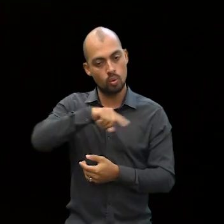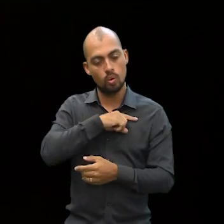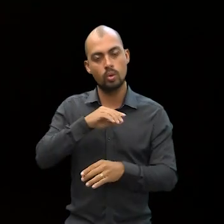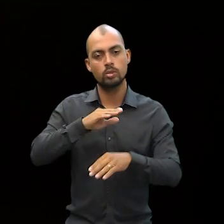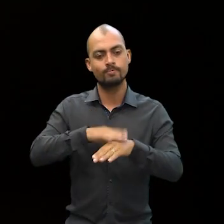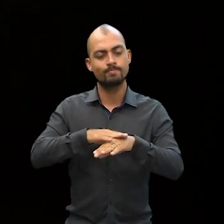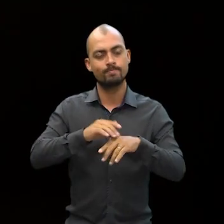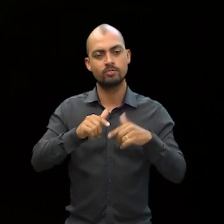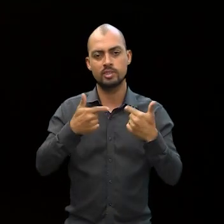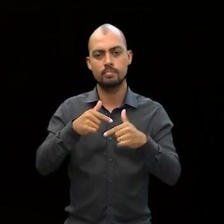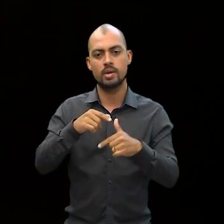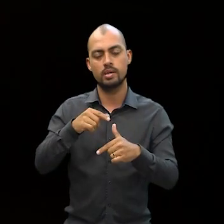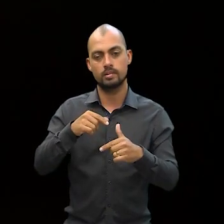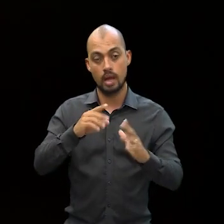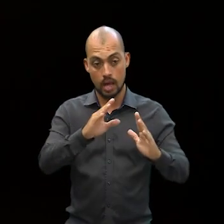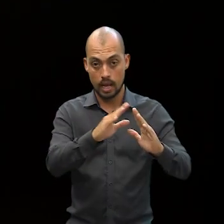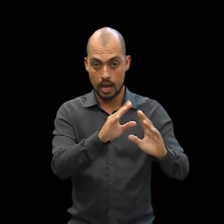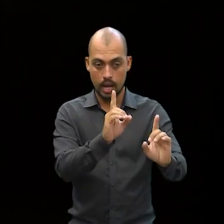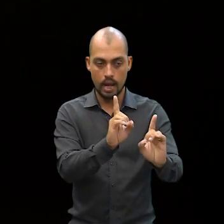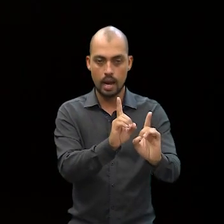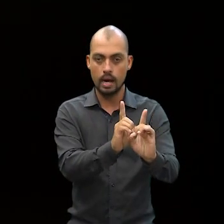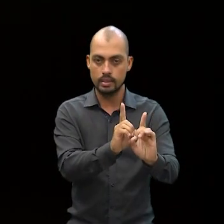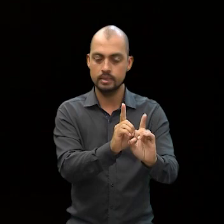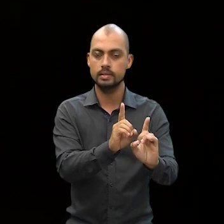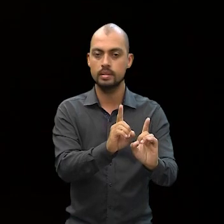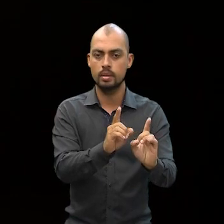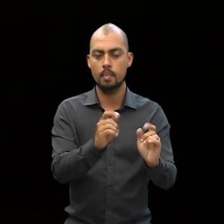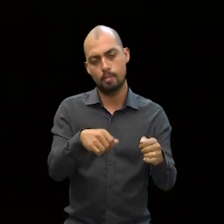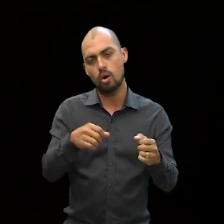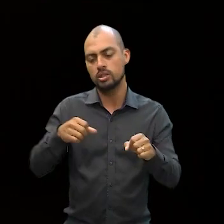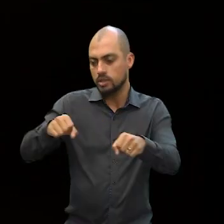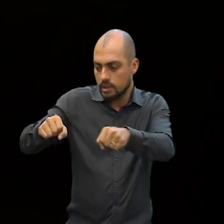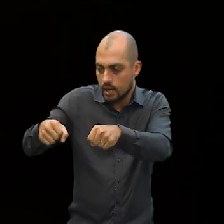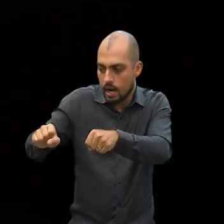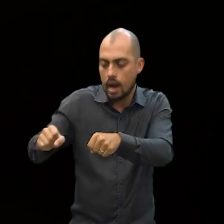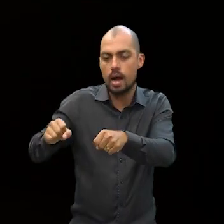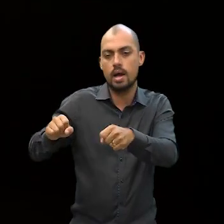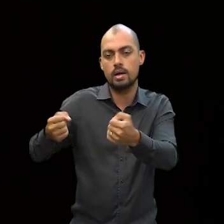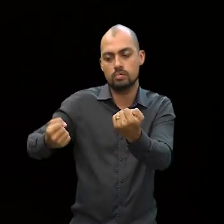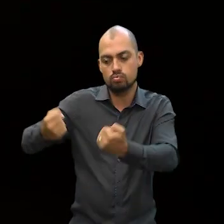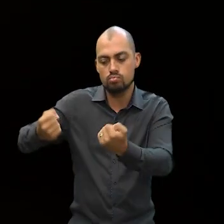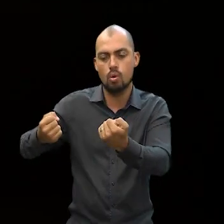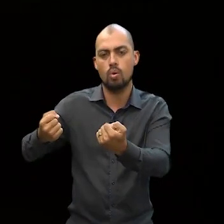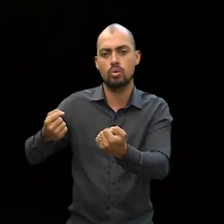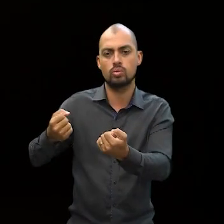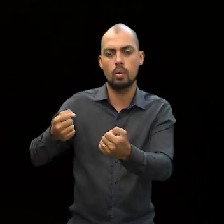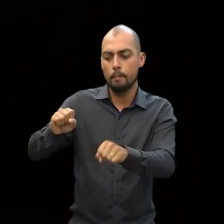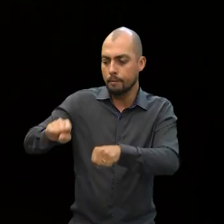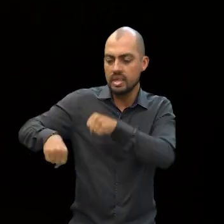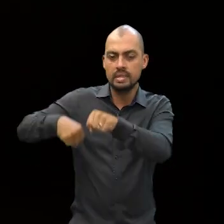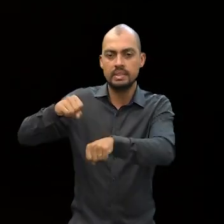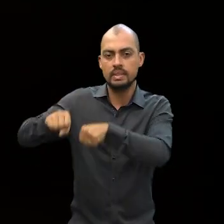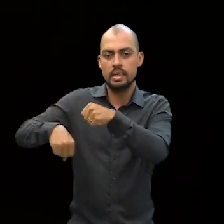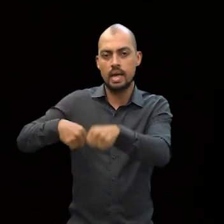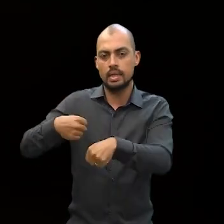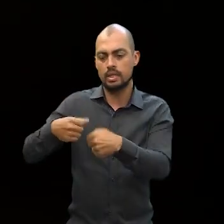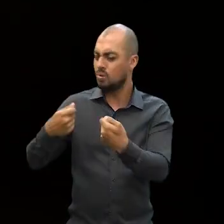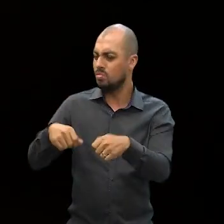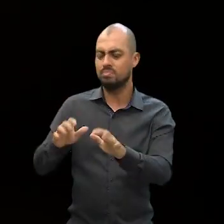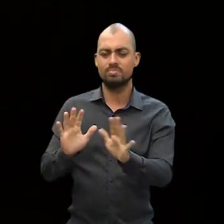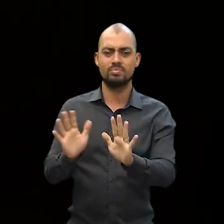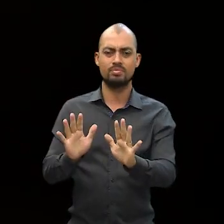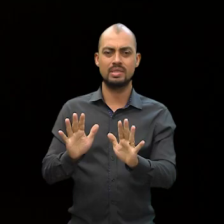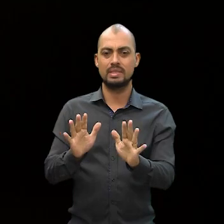ele é um serviço delivery, onde o parceiro pode trabalhar de carro, de moto ou de bicicleta, ou seja, não é nada